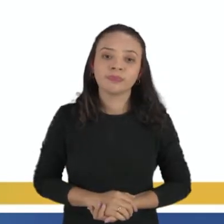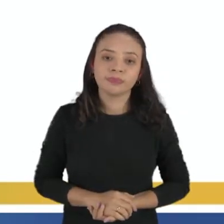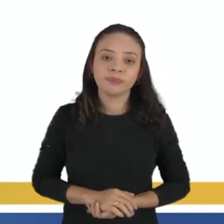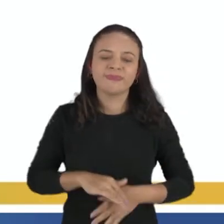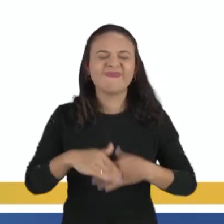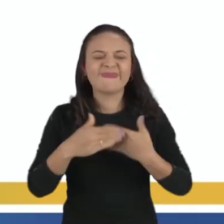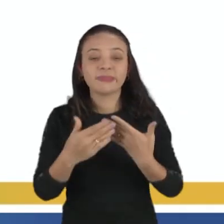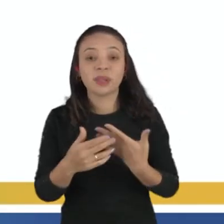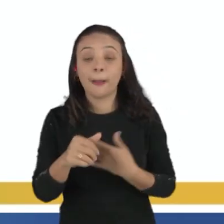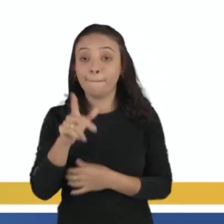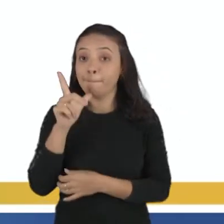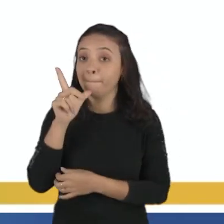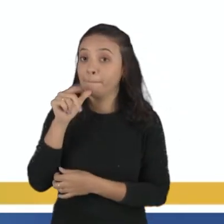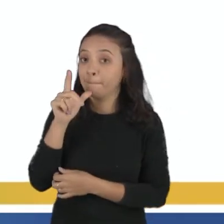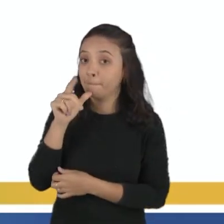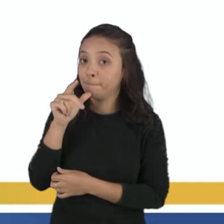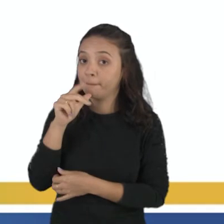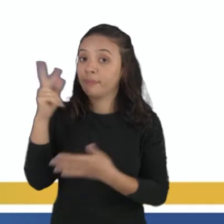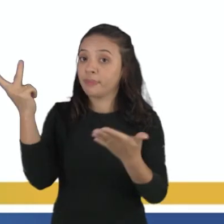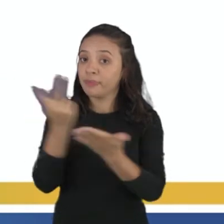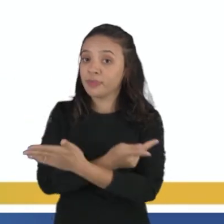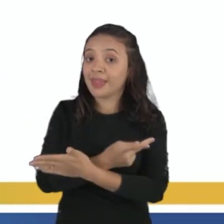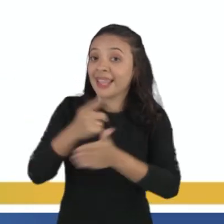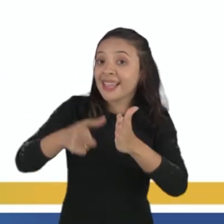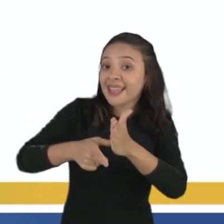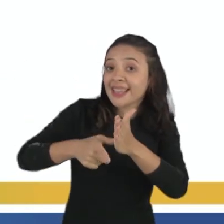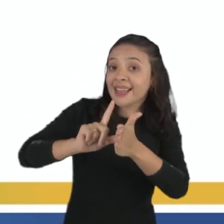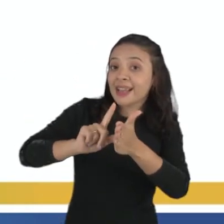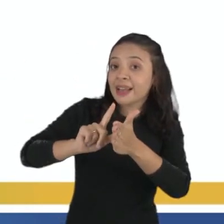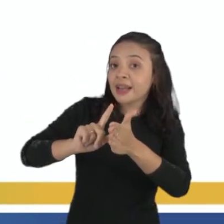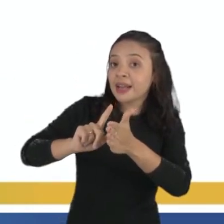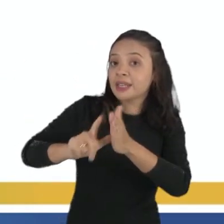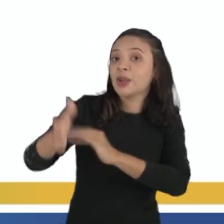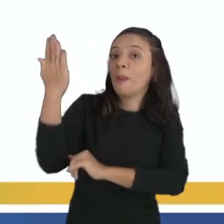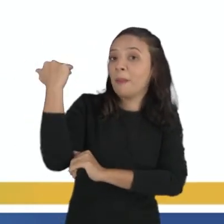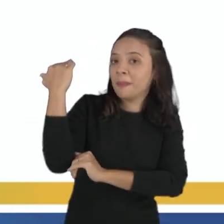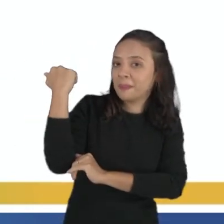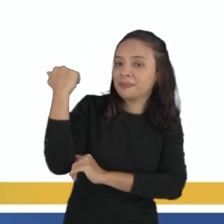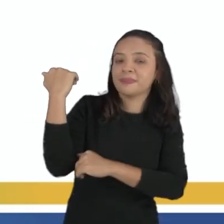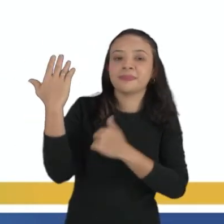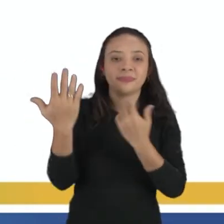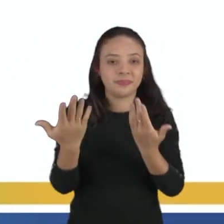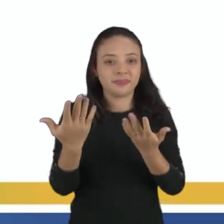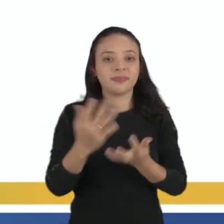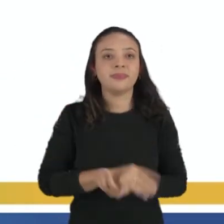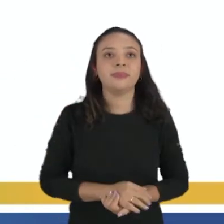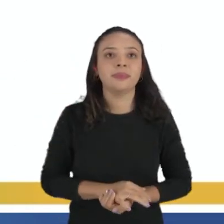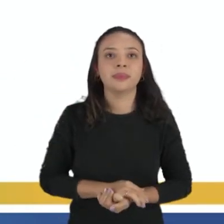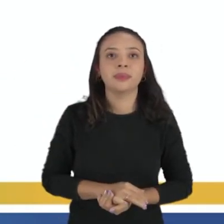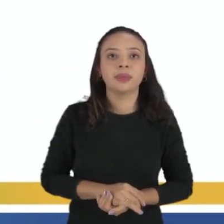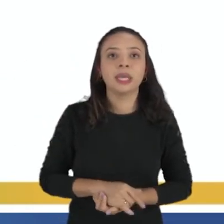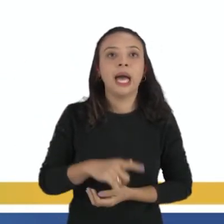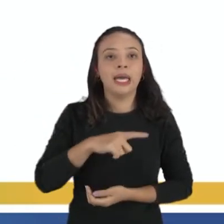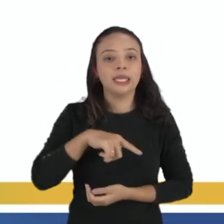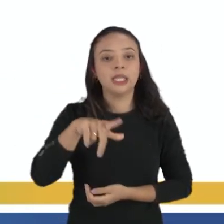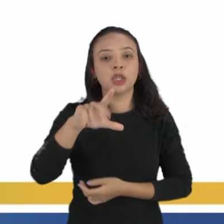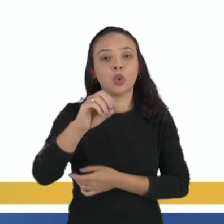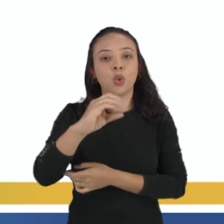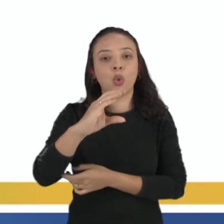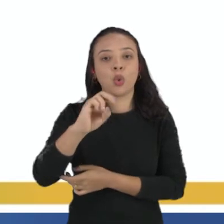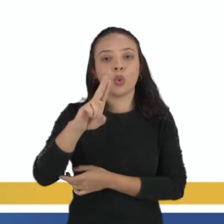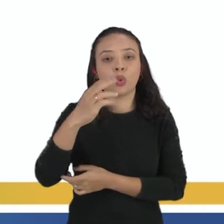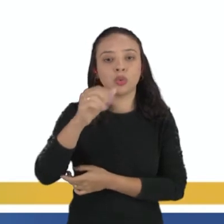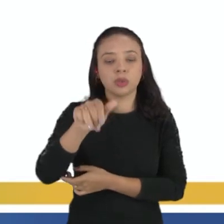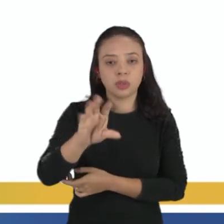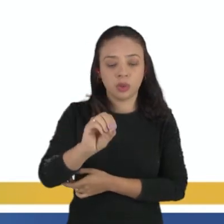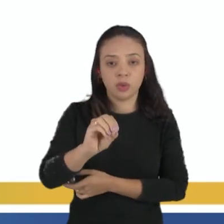o ato de beber, a ação de beber foi anterior a outro passado. Dizemos na locução: cheguei